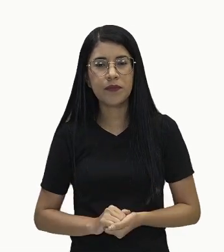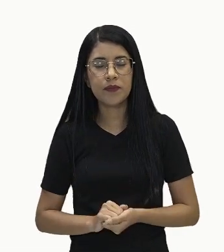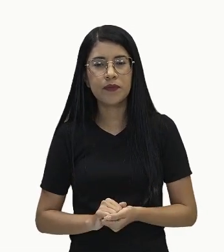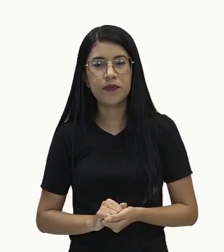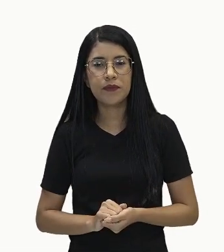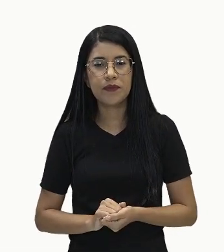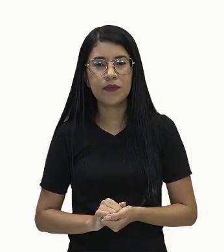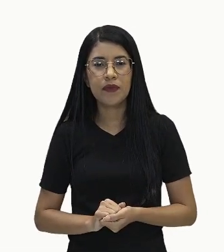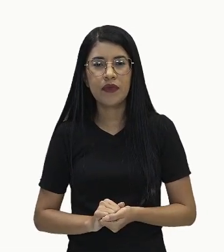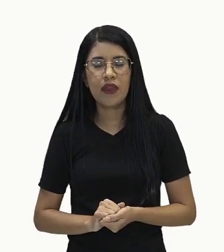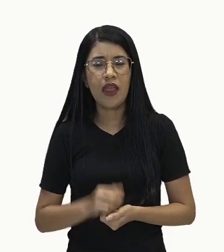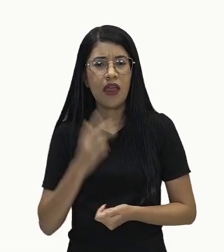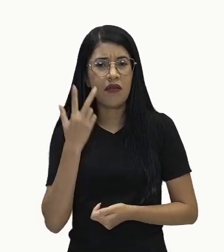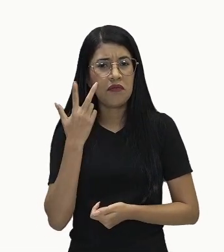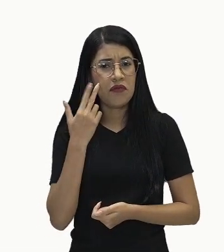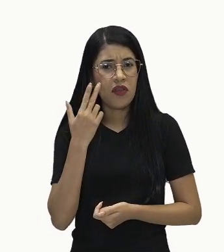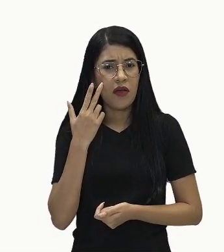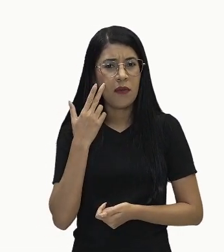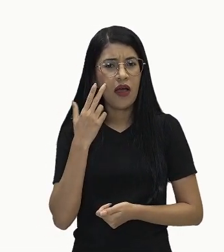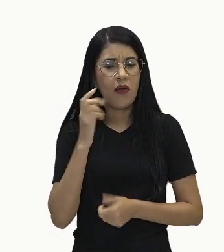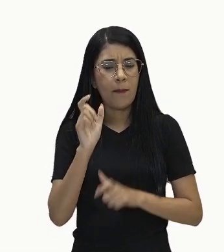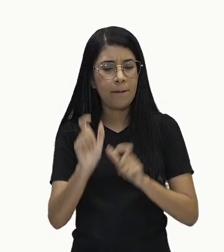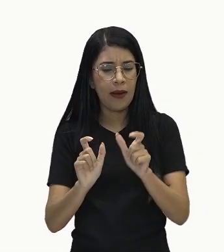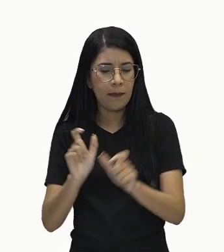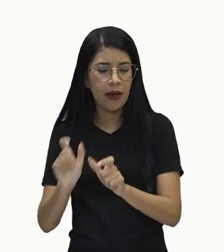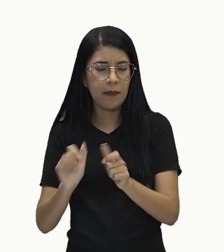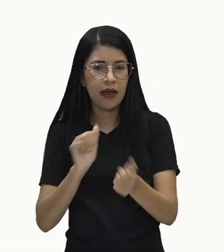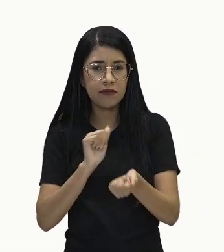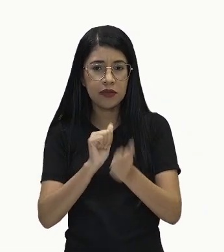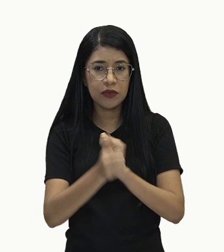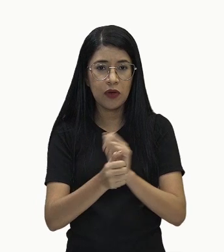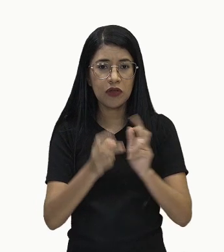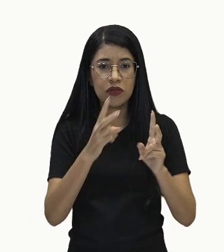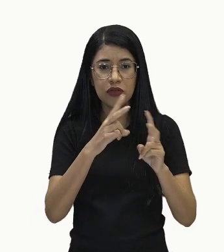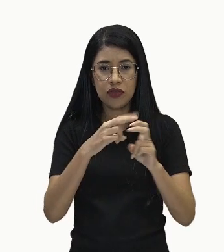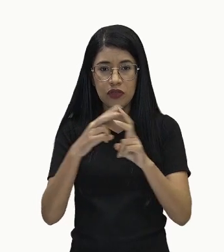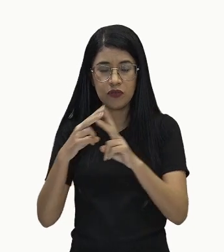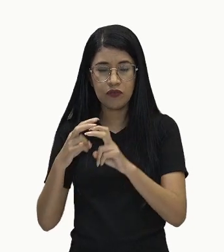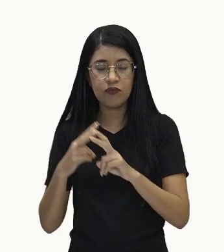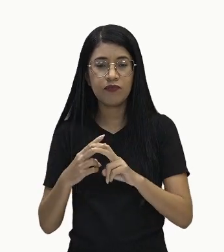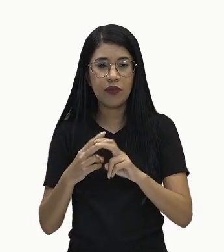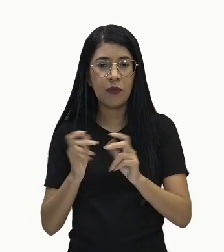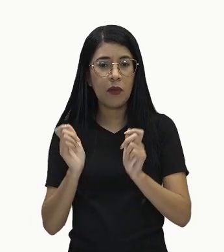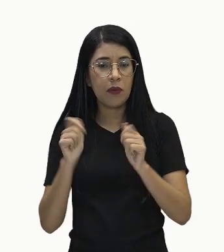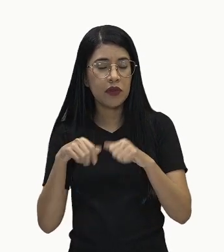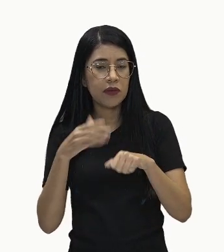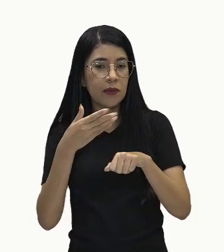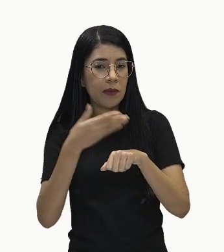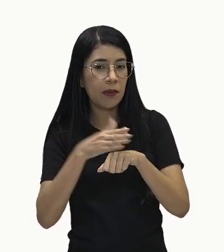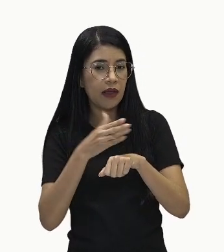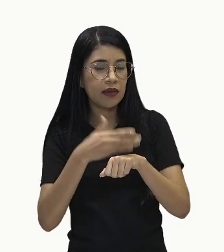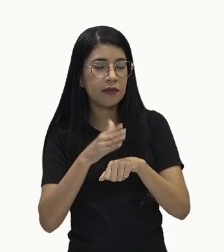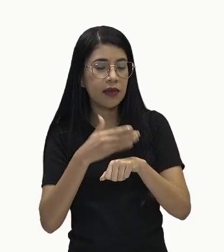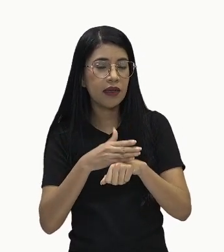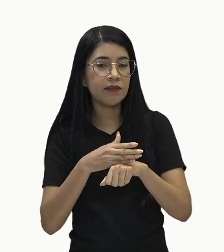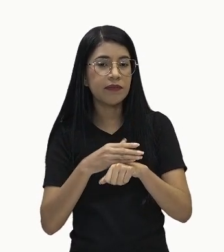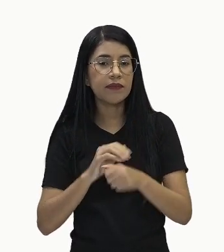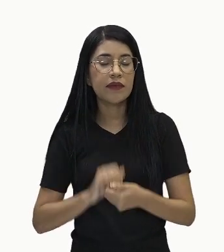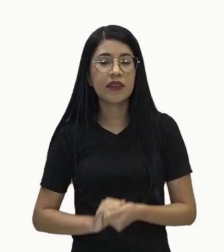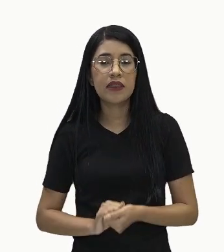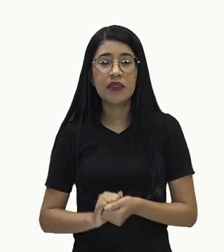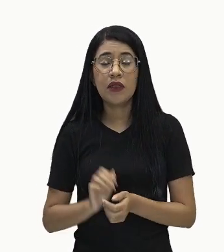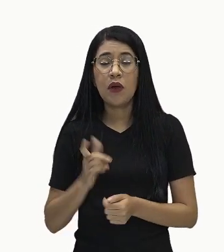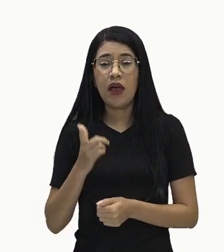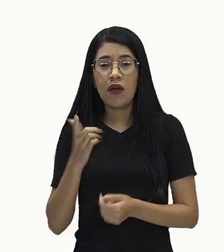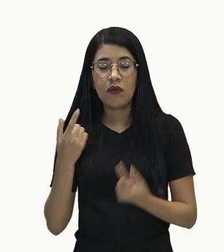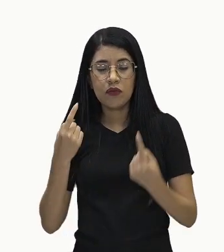a força, né, que é exercida sobre a massa, é comum entre os atletas dos esportes